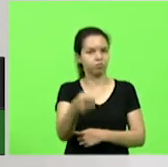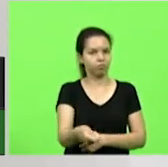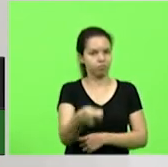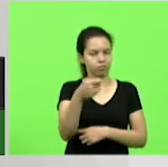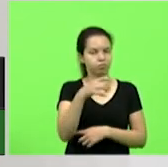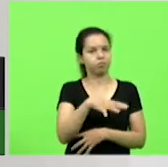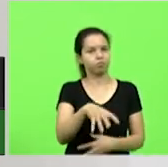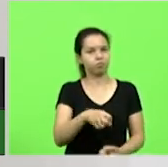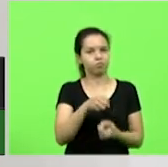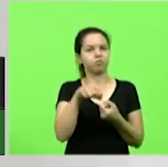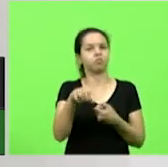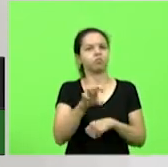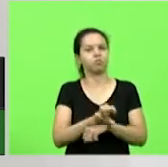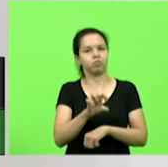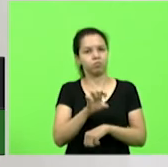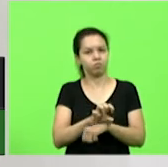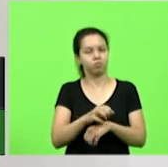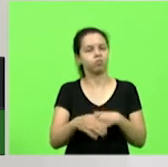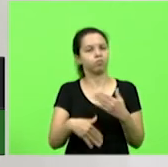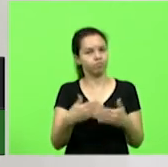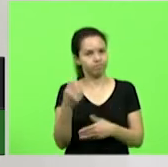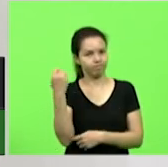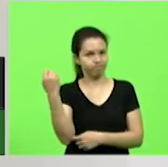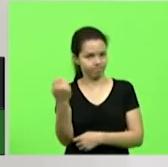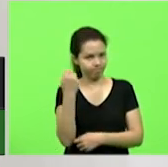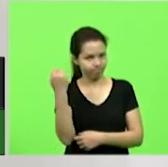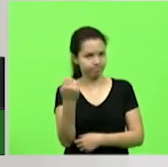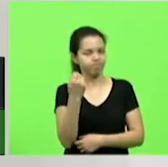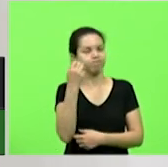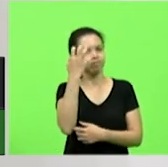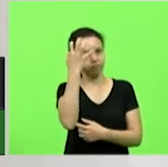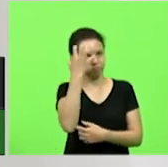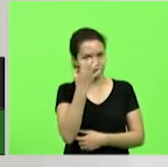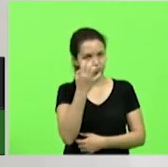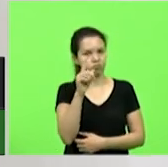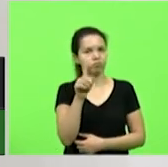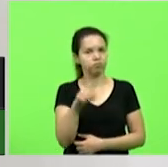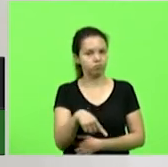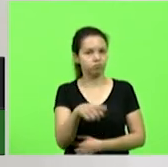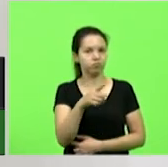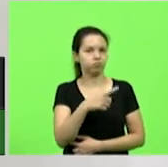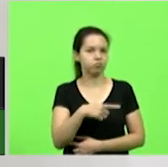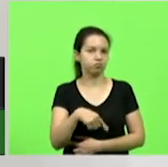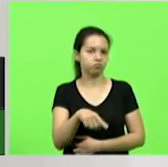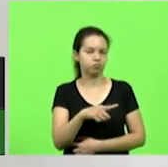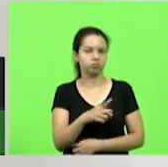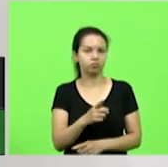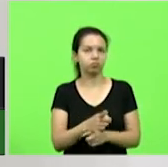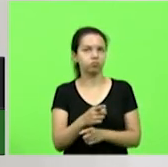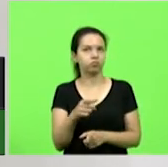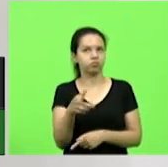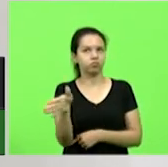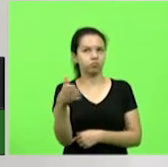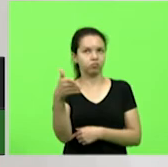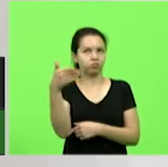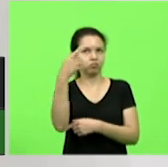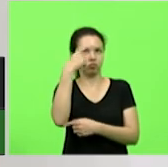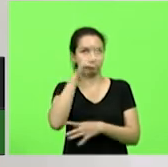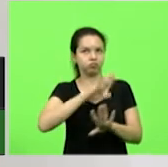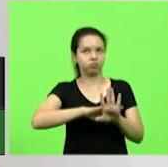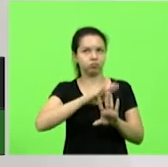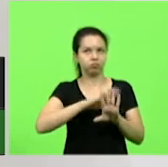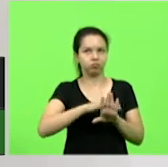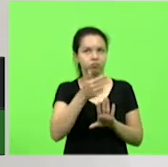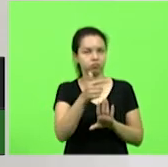nosso Estado. É algo gravíssimo, seríssimo, que não encontra aqui bandeiras ideológicas, a